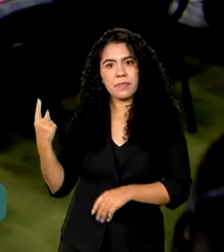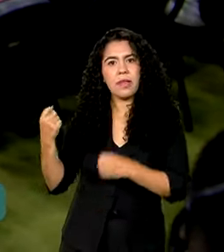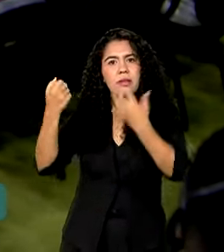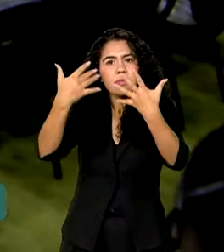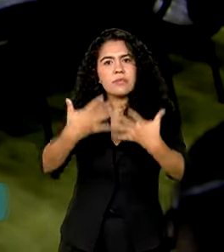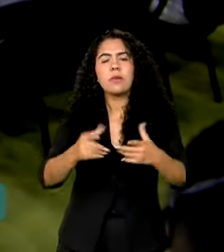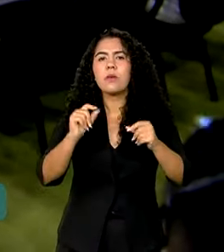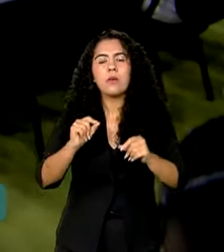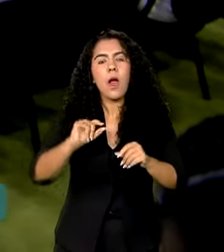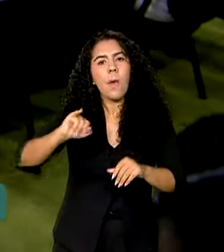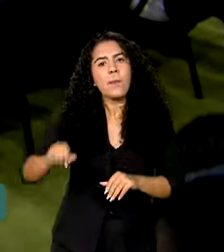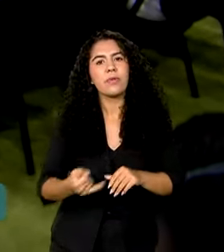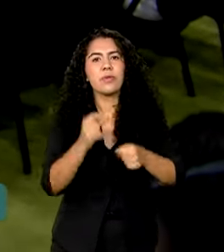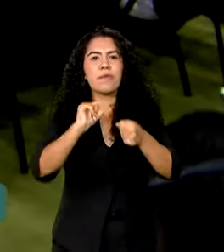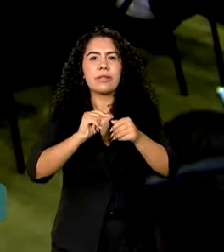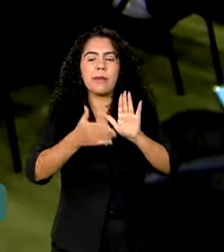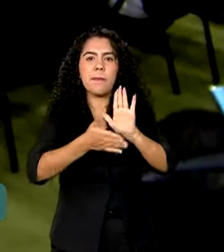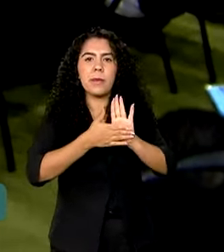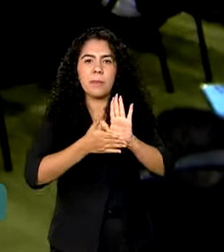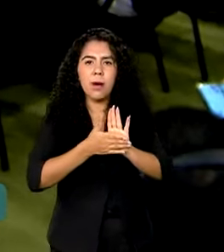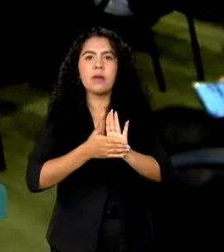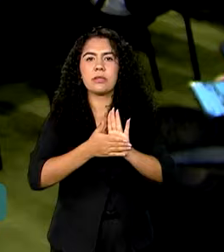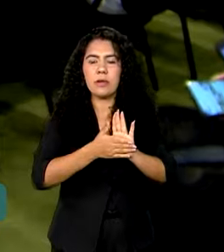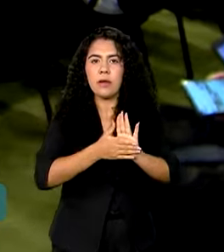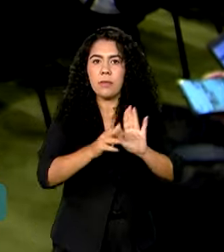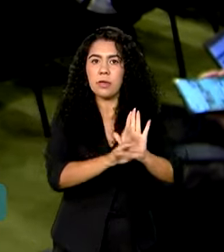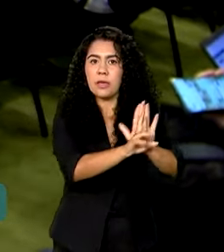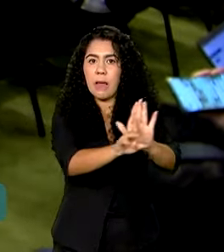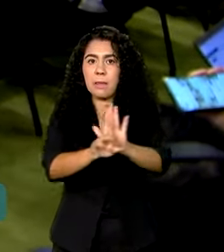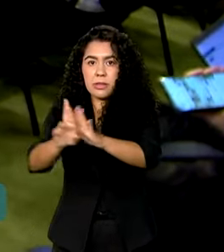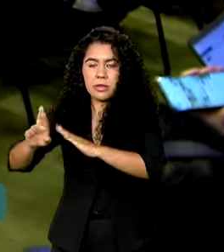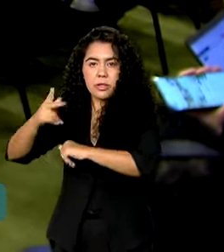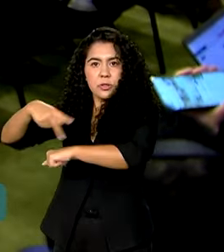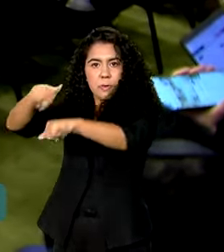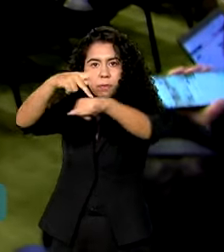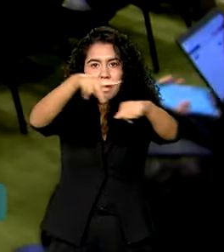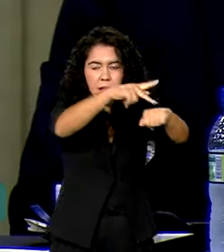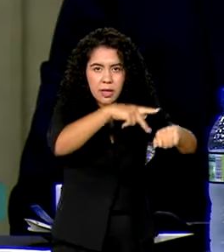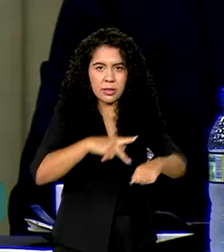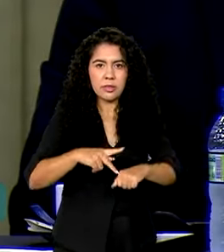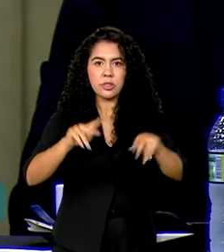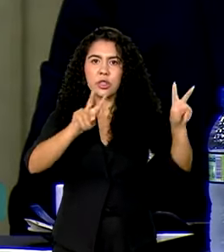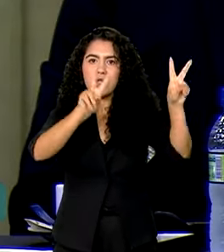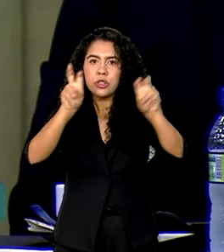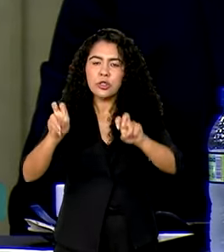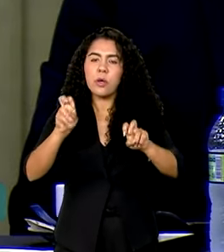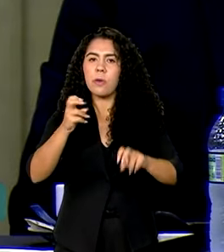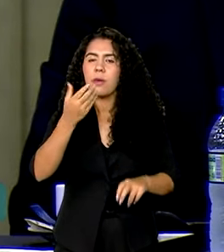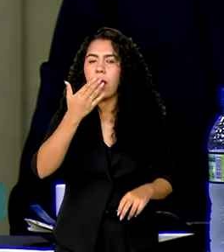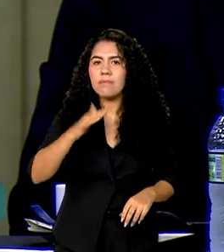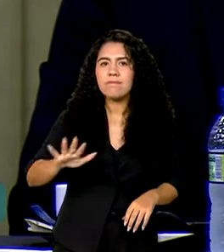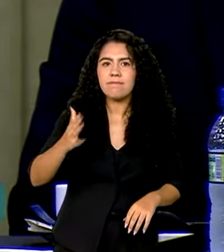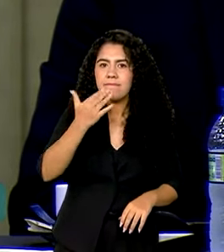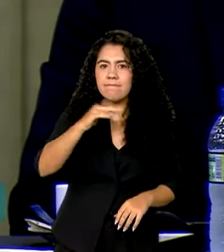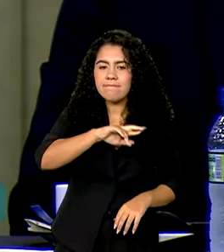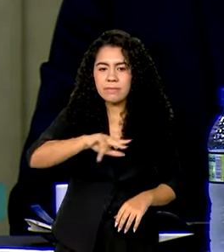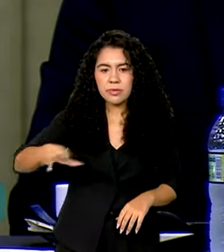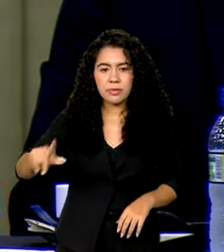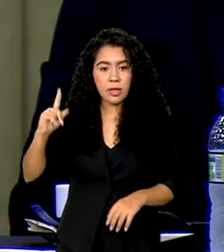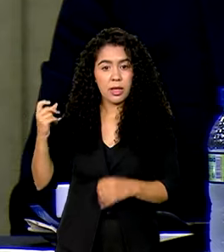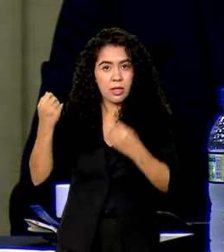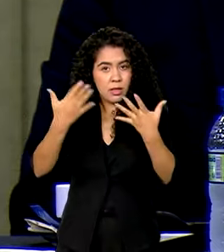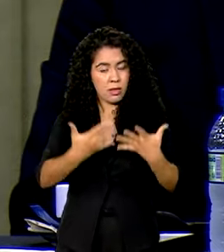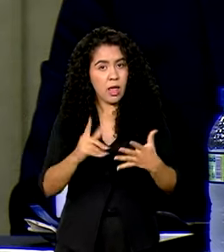uma proposta aos países da rede no âmbito do Programa Mundial de Alimentos. Eu estou propondo que possamos ter